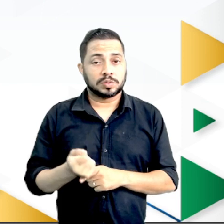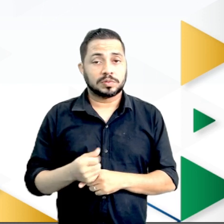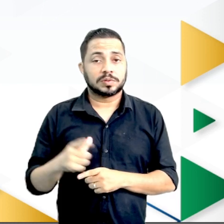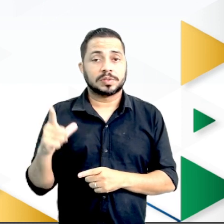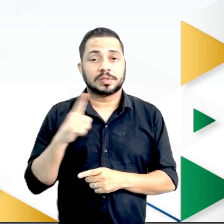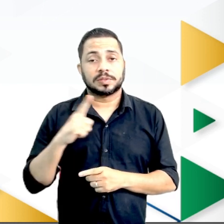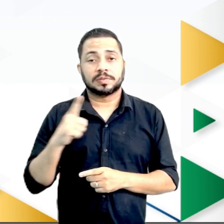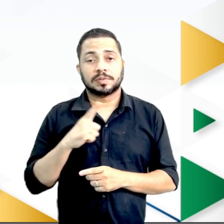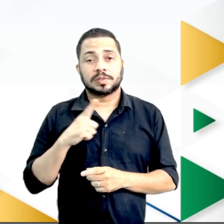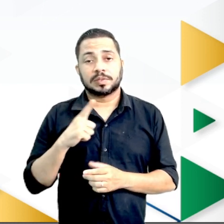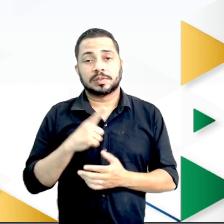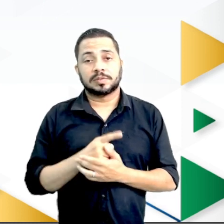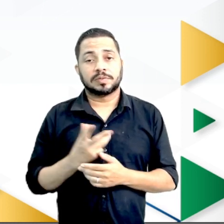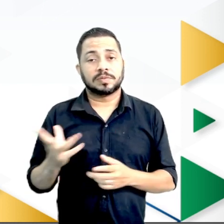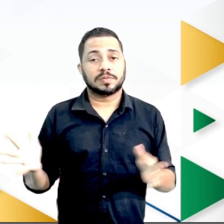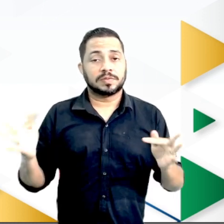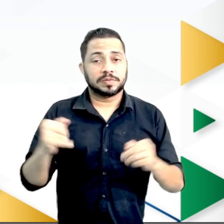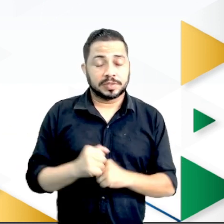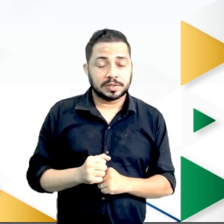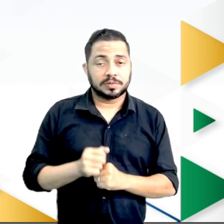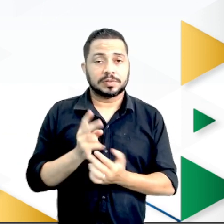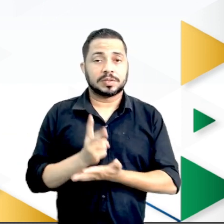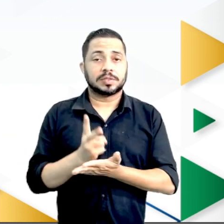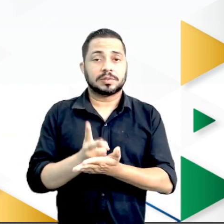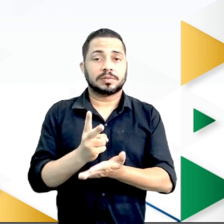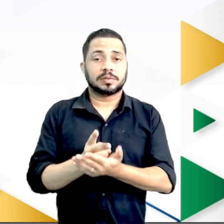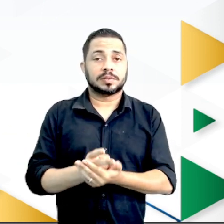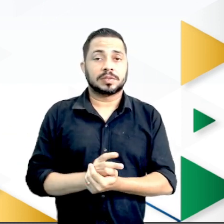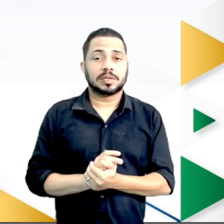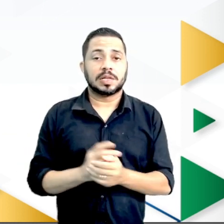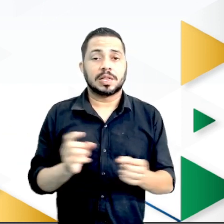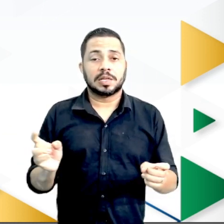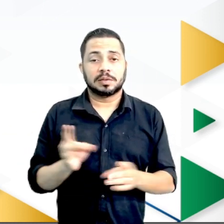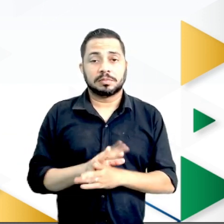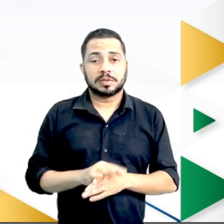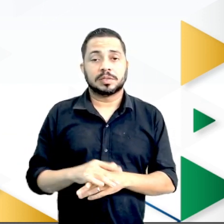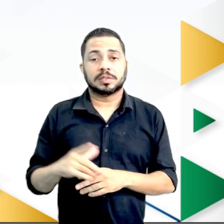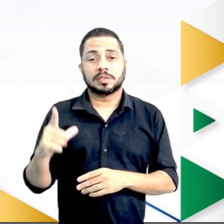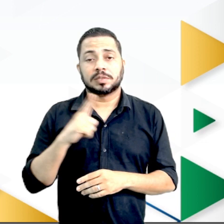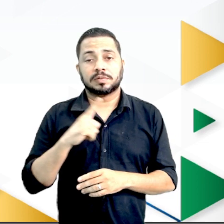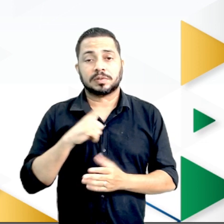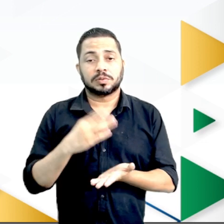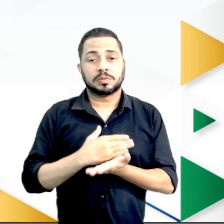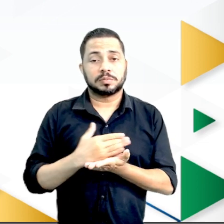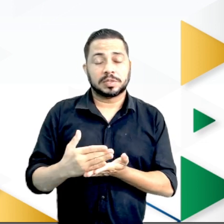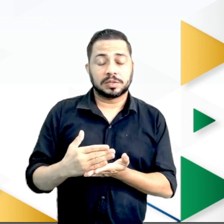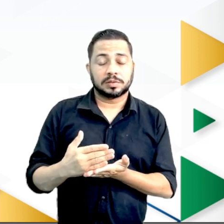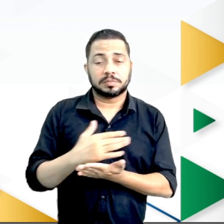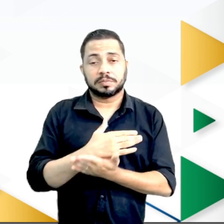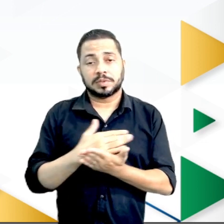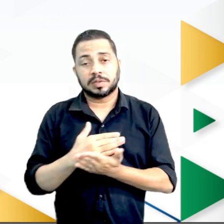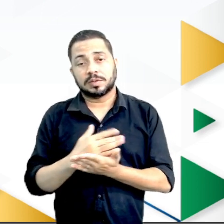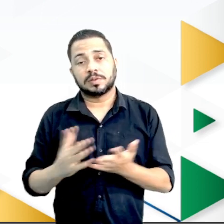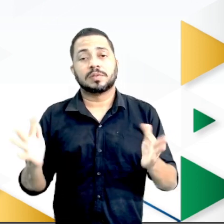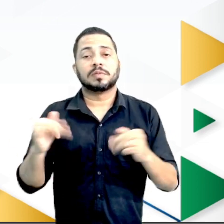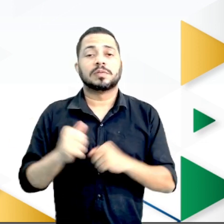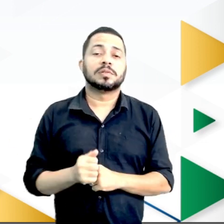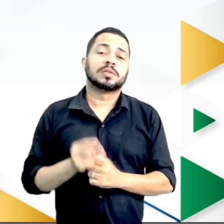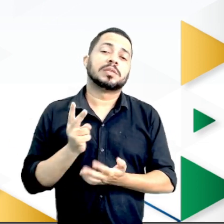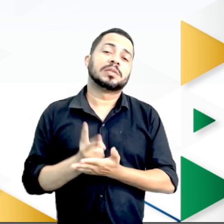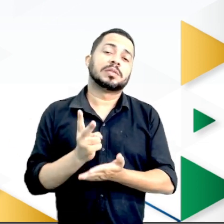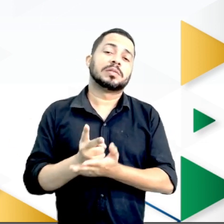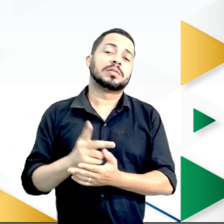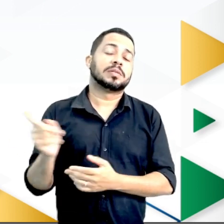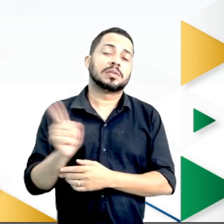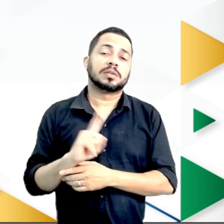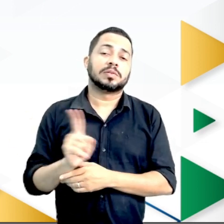tiver final de sequência, toda vez que ela acabar, ela tiver um começo, um meio e um fim, ela é sequência